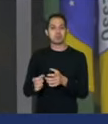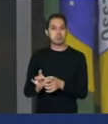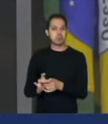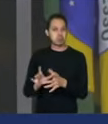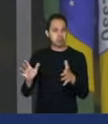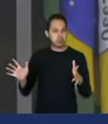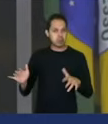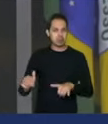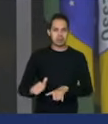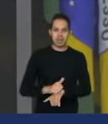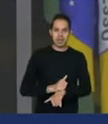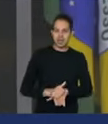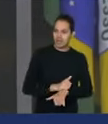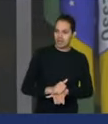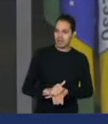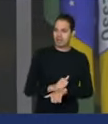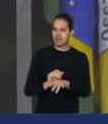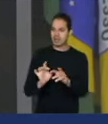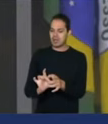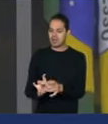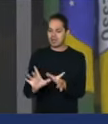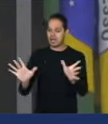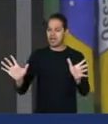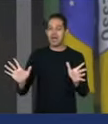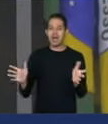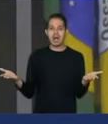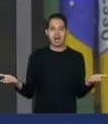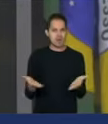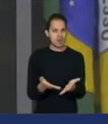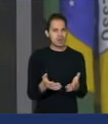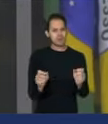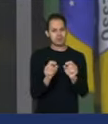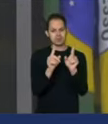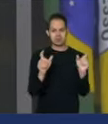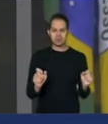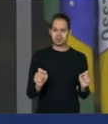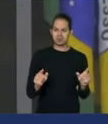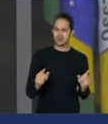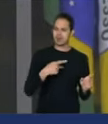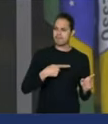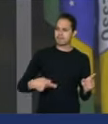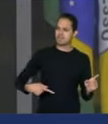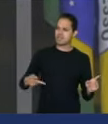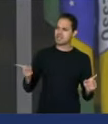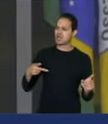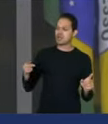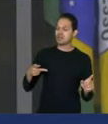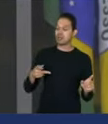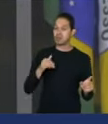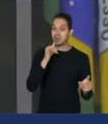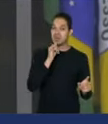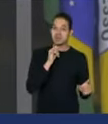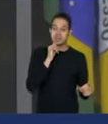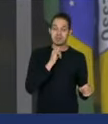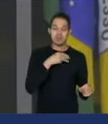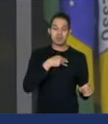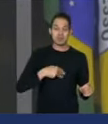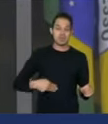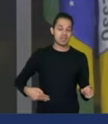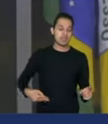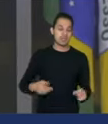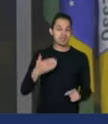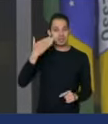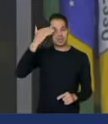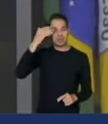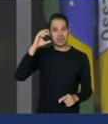Jato, questionando a decisão do presidente. Inclusive, a ministra Rosa Weber, vejo uma reportagem